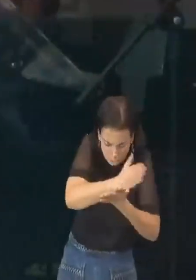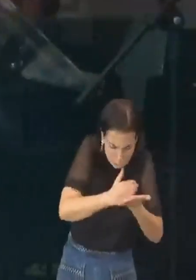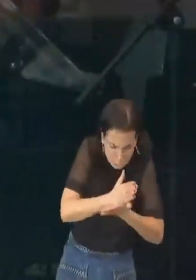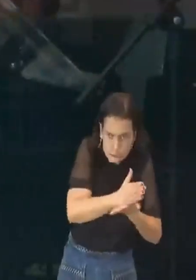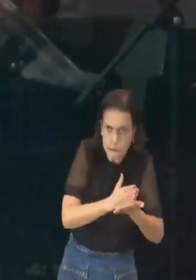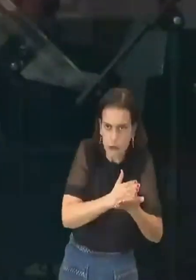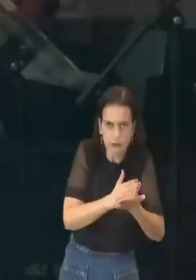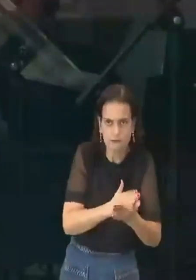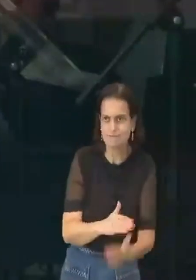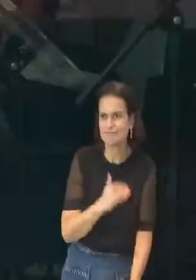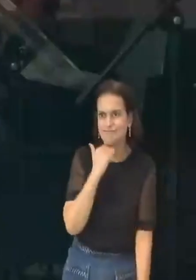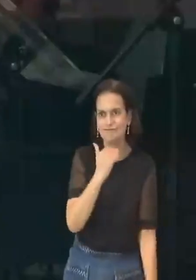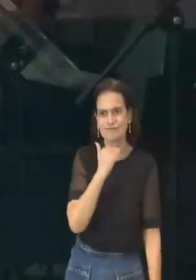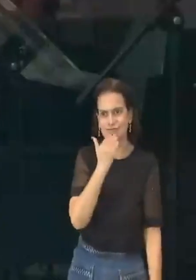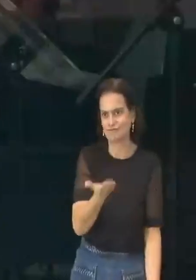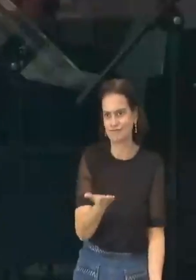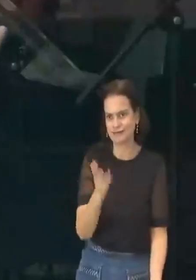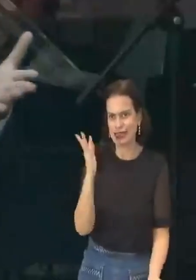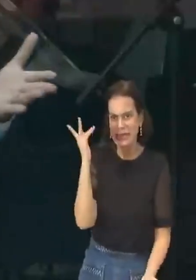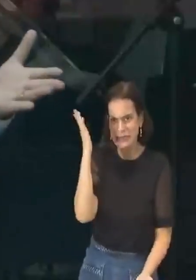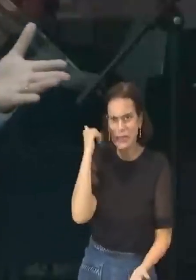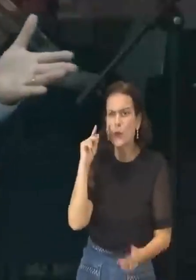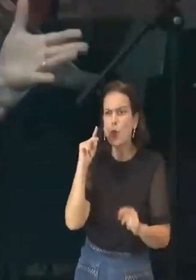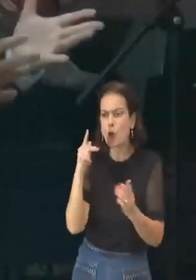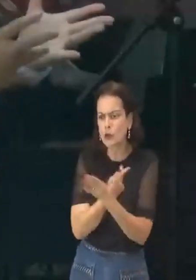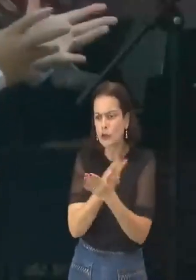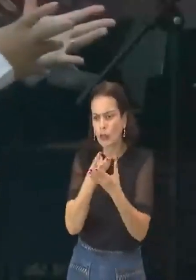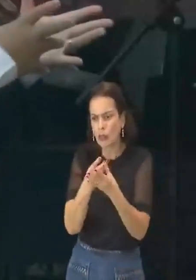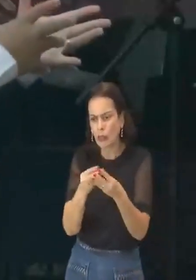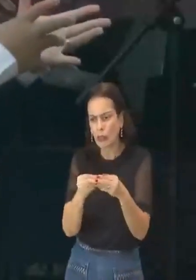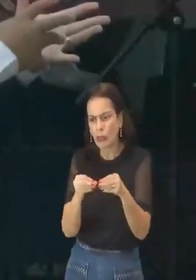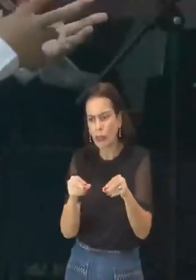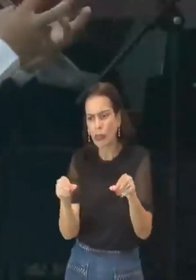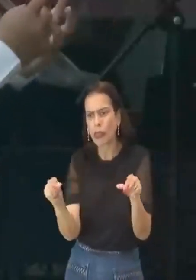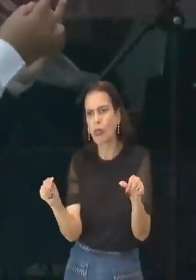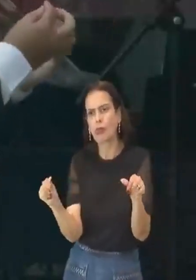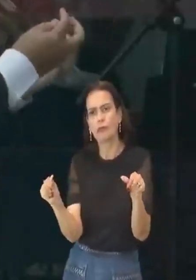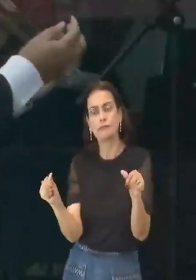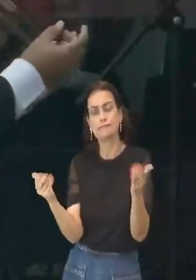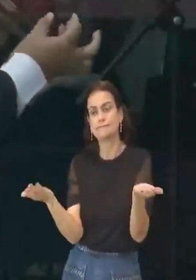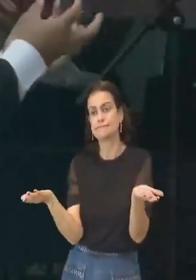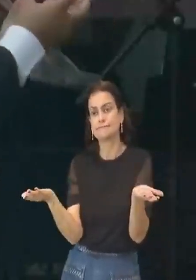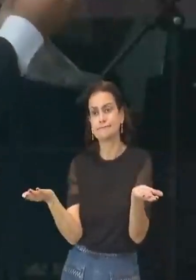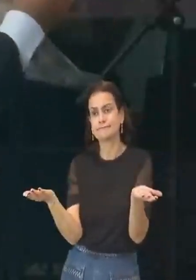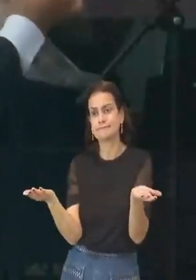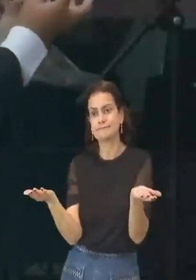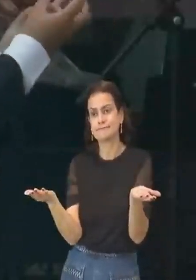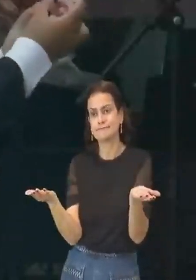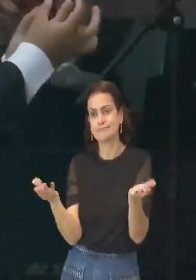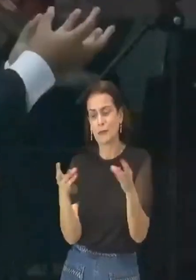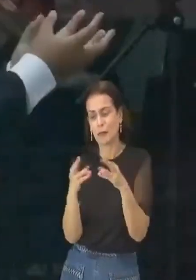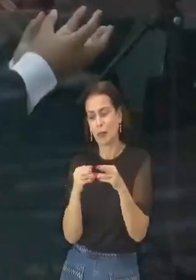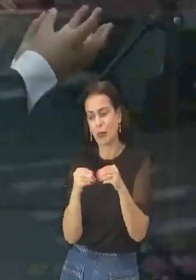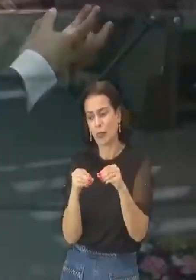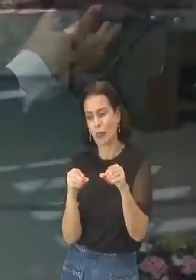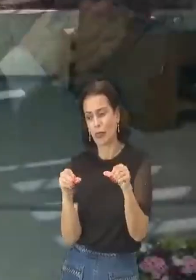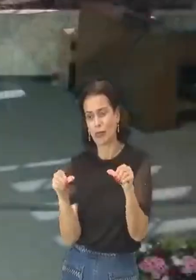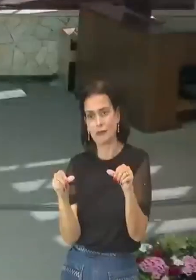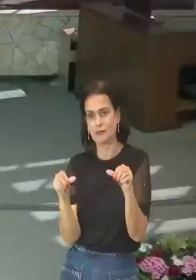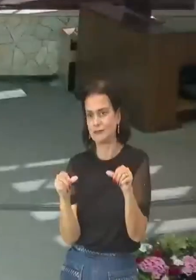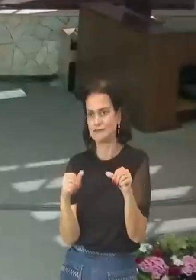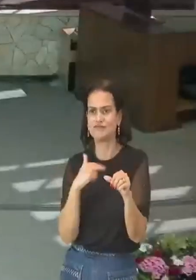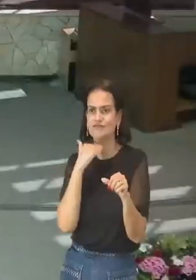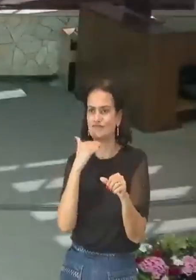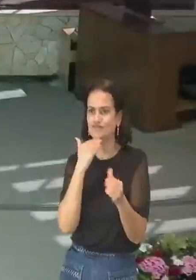partir a pérola no meio, sabe o que acontece com ela? A pérola se desfaz, ela vira farelo. Não